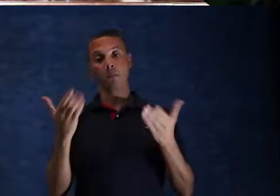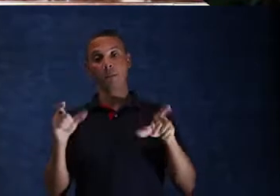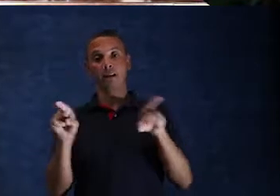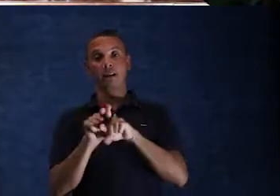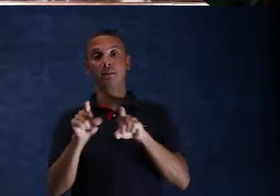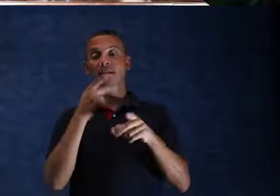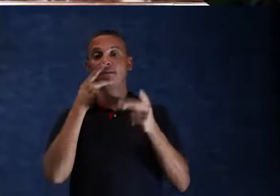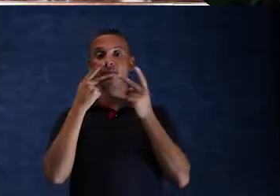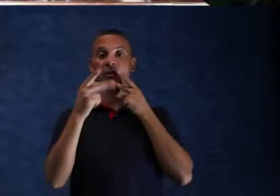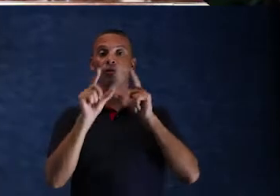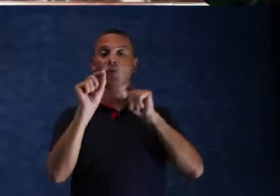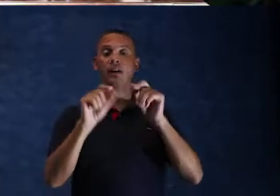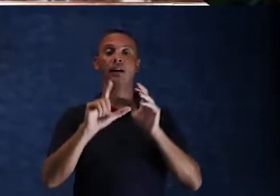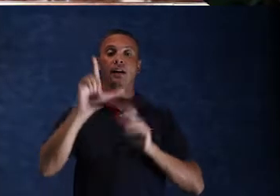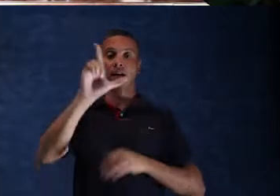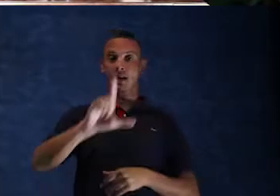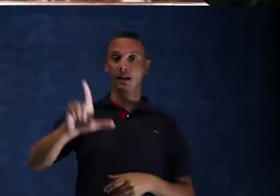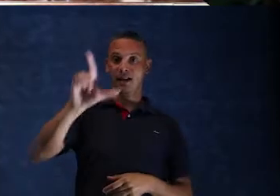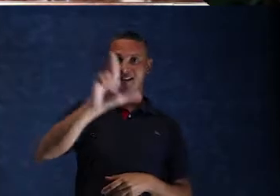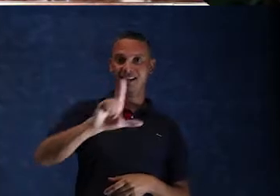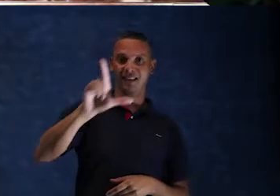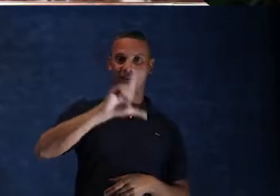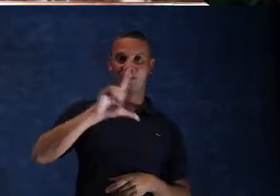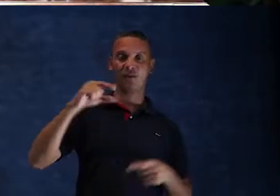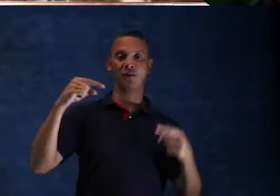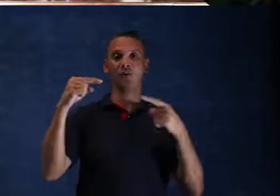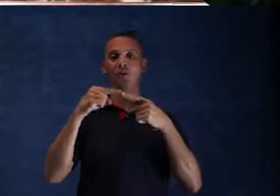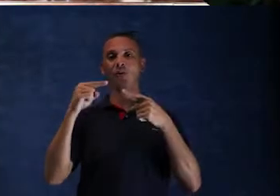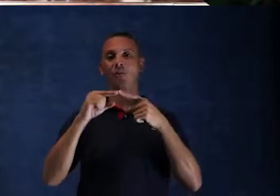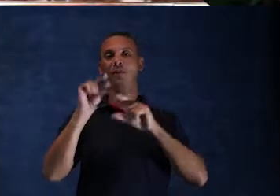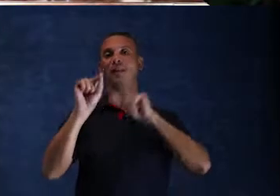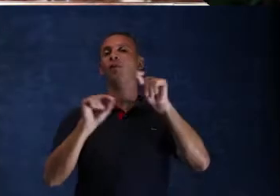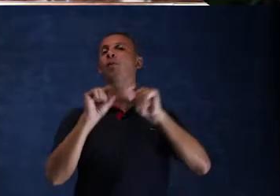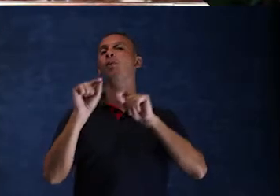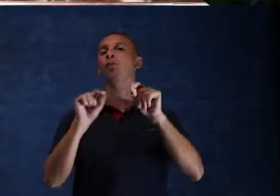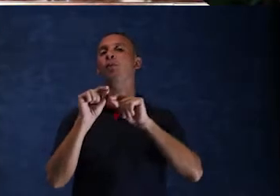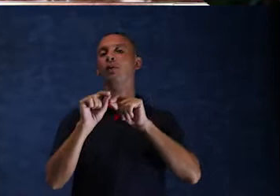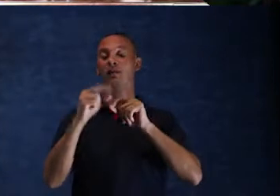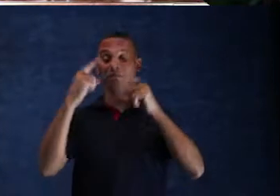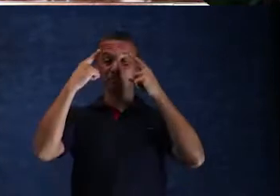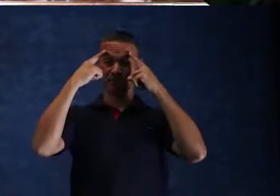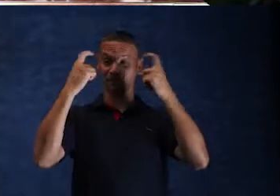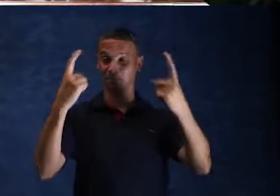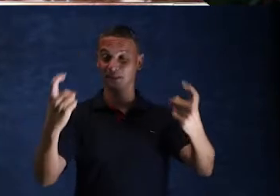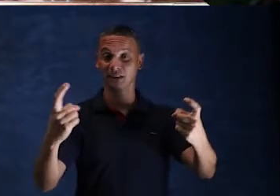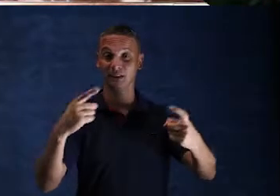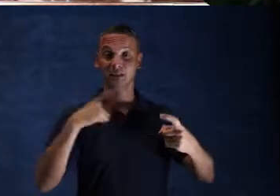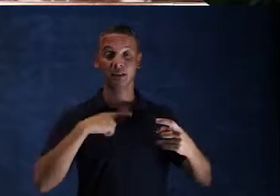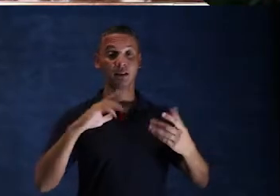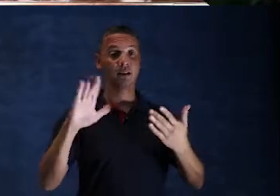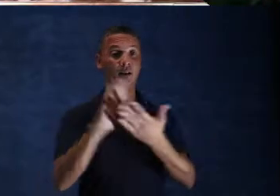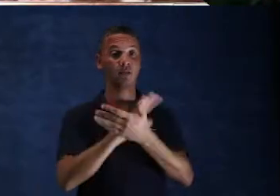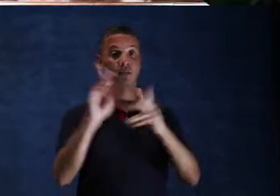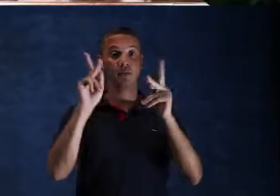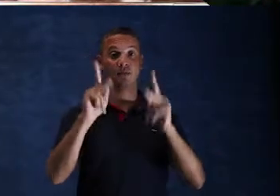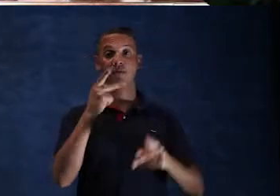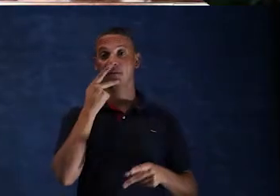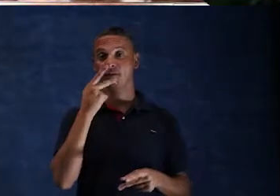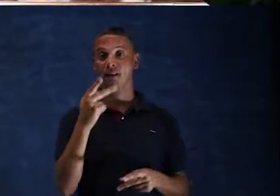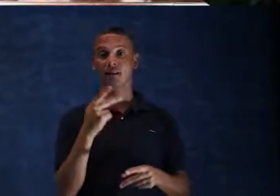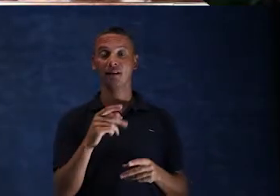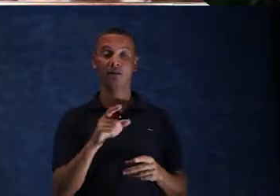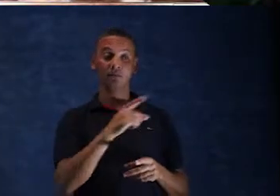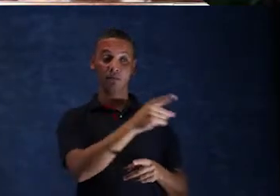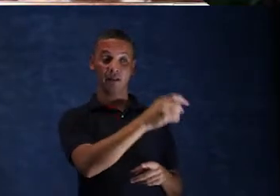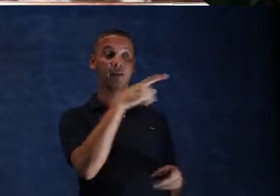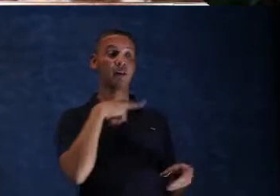muito que a literatura, um traço constitutivo da literatura brasileira é a violência, né? Então, o crime, às vezes, está ali,